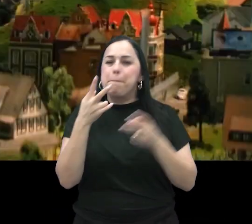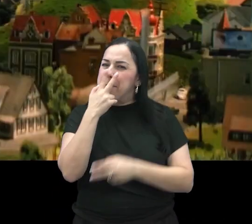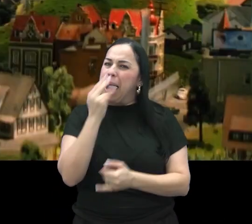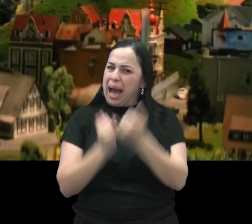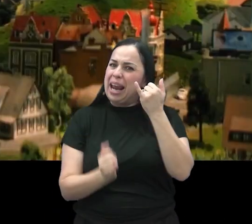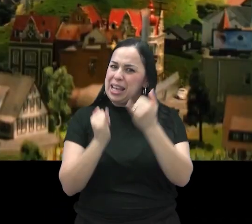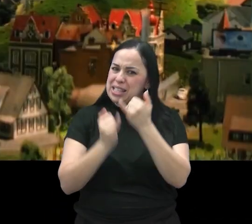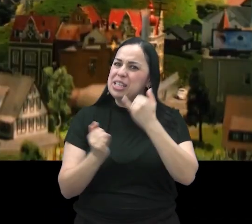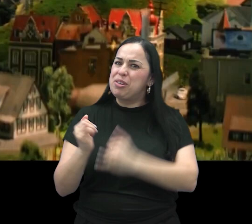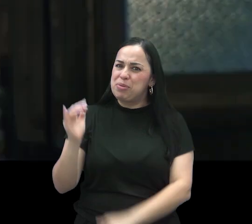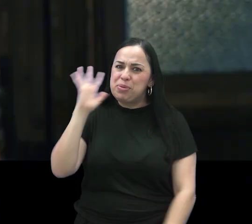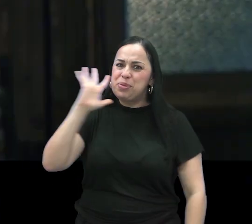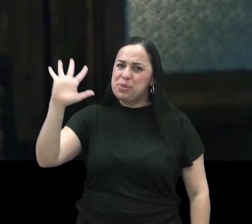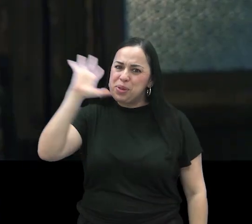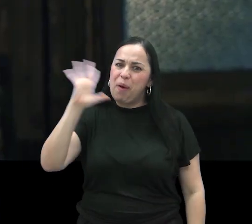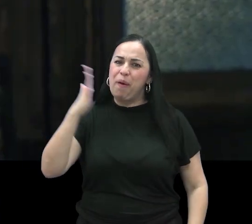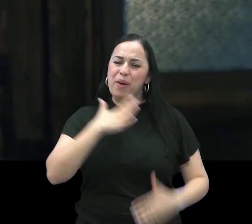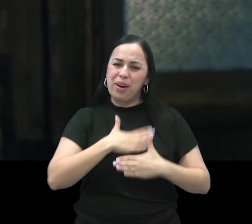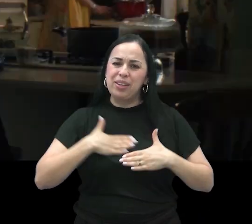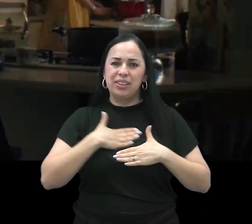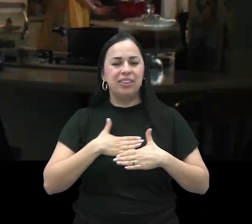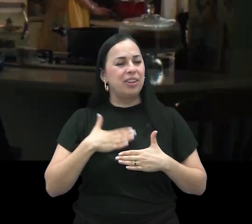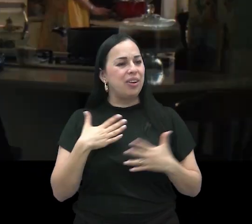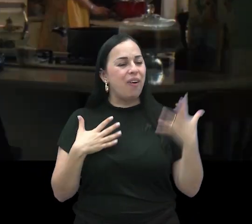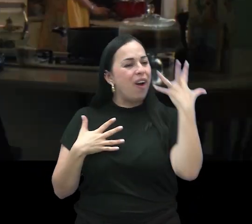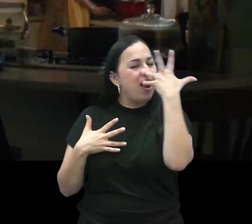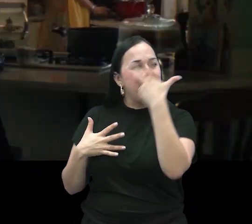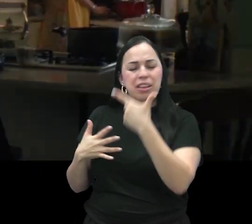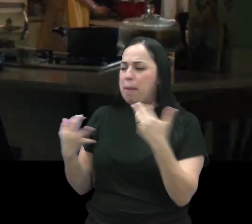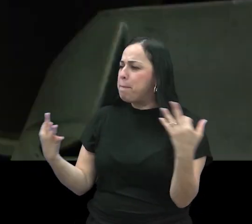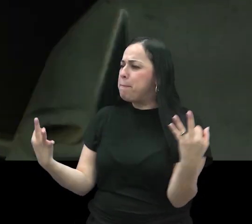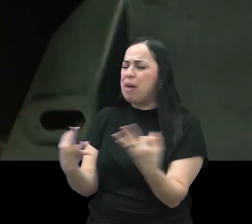Yoo-hoo. Hey, Nance. It's just perfect.